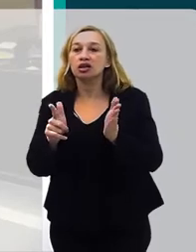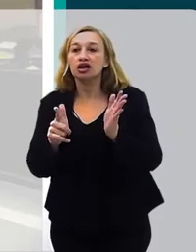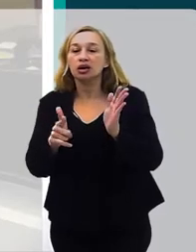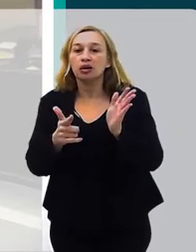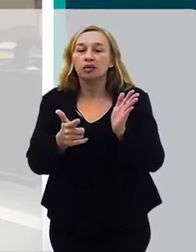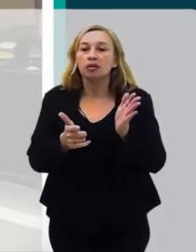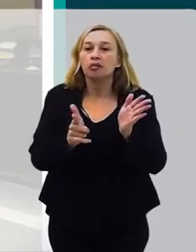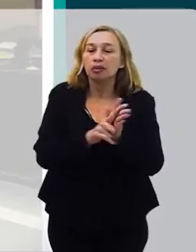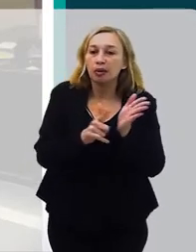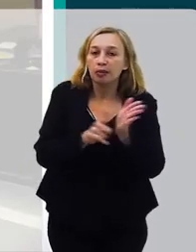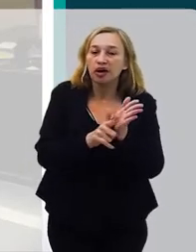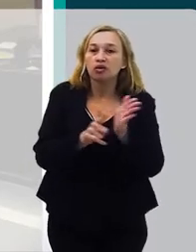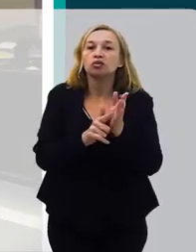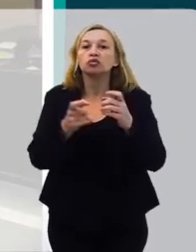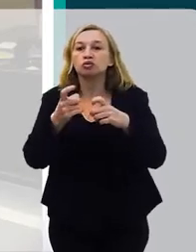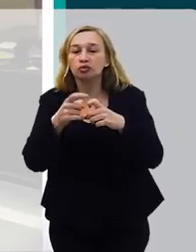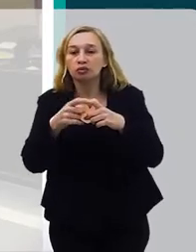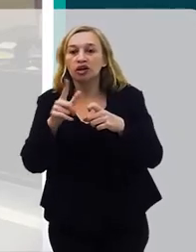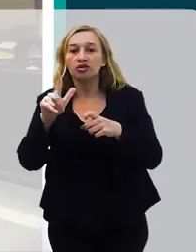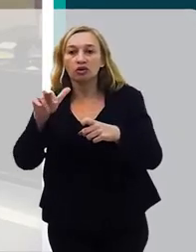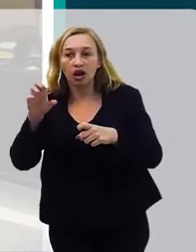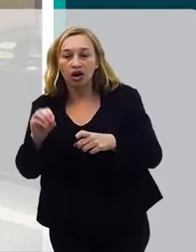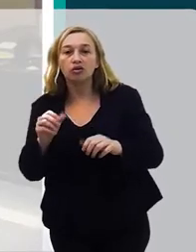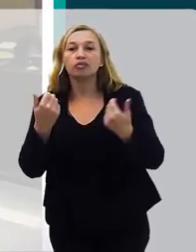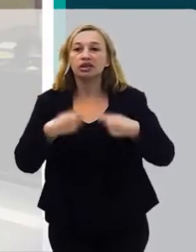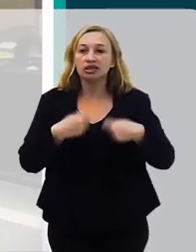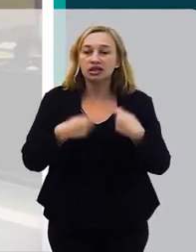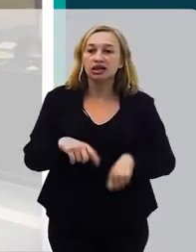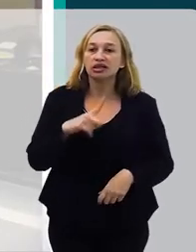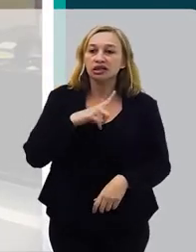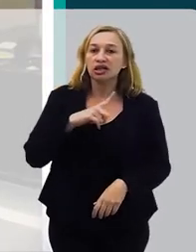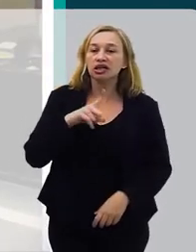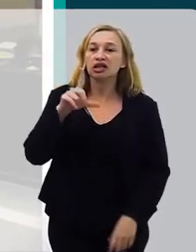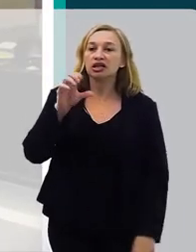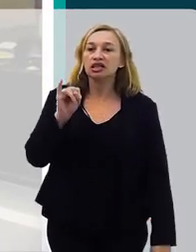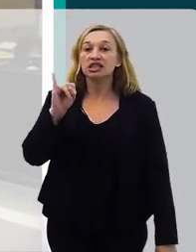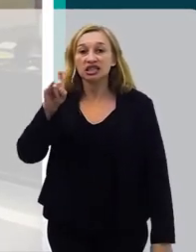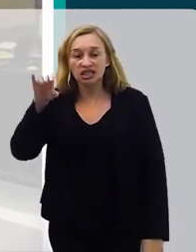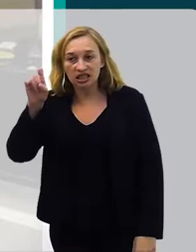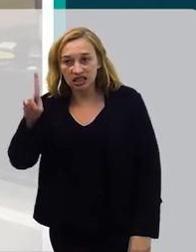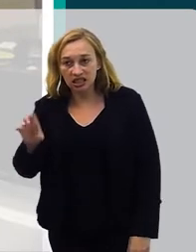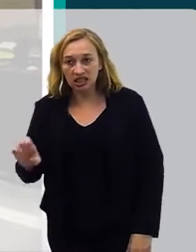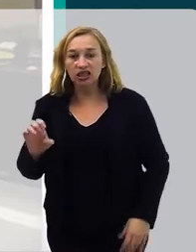médico, a gente tinha que ter um CID, né, comprovando a nossa